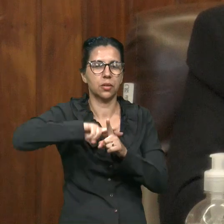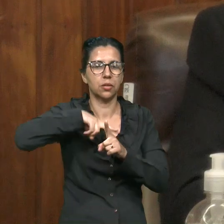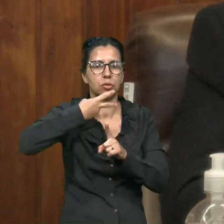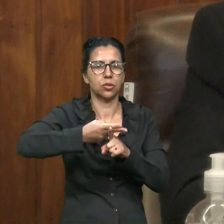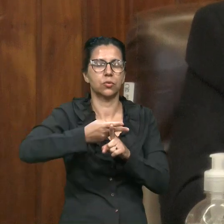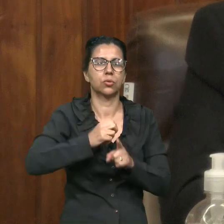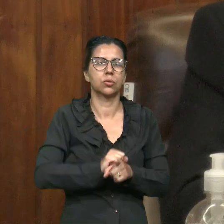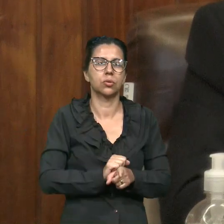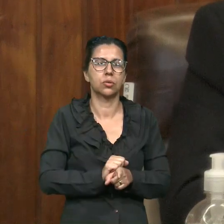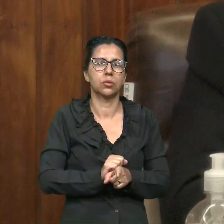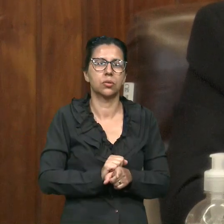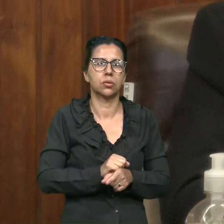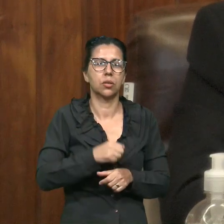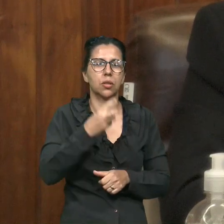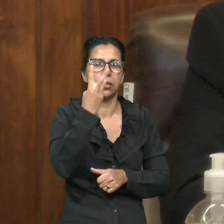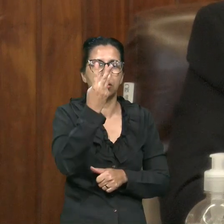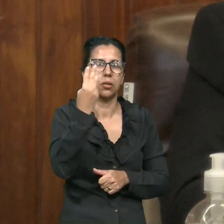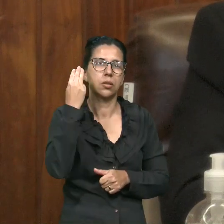R$ 40.938.435,78. Aditivo,